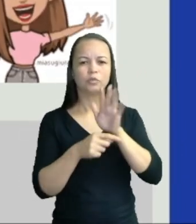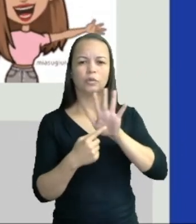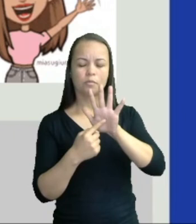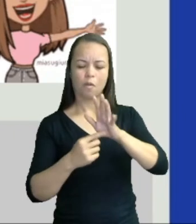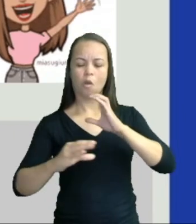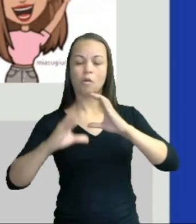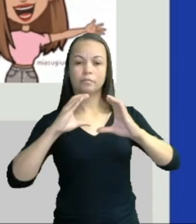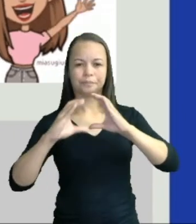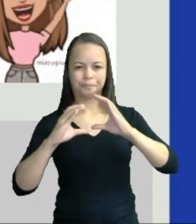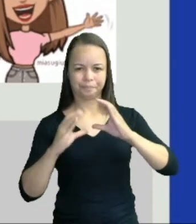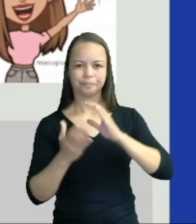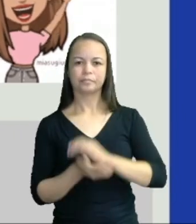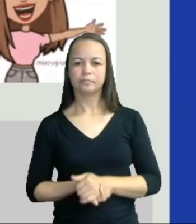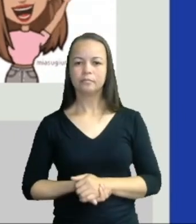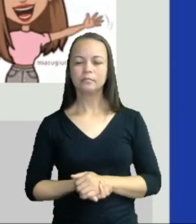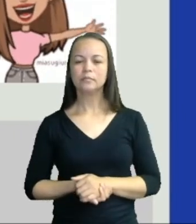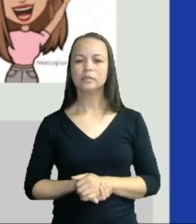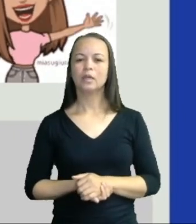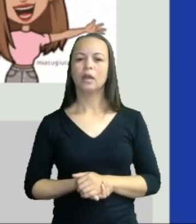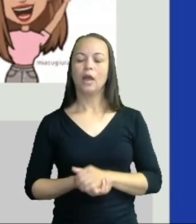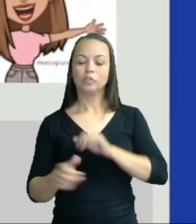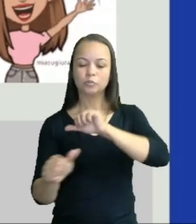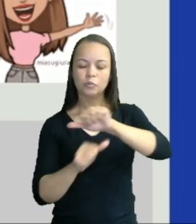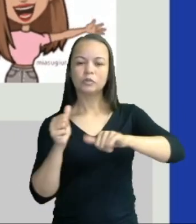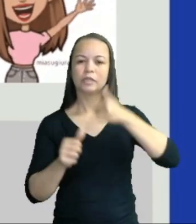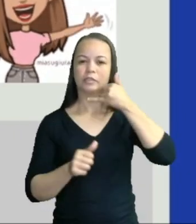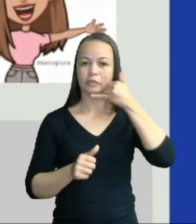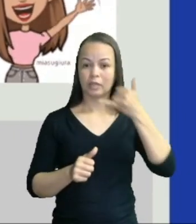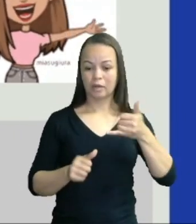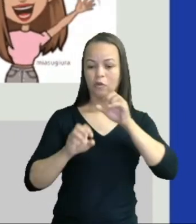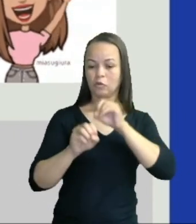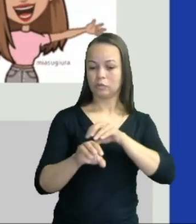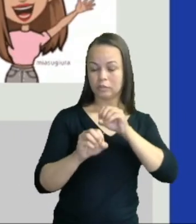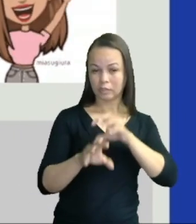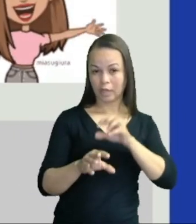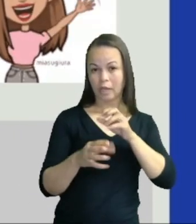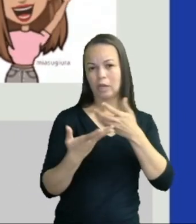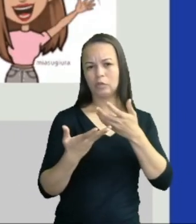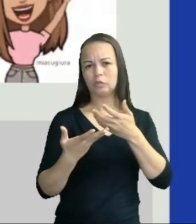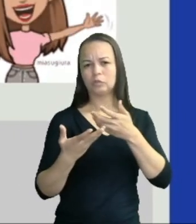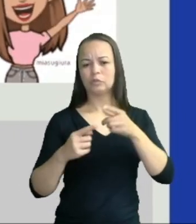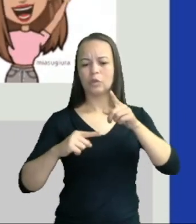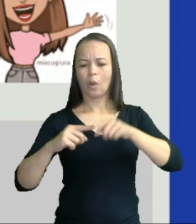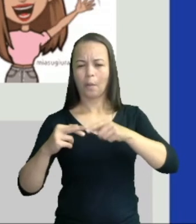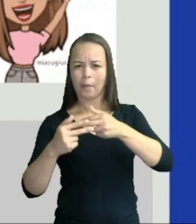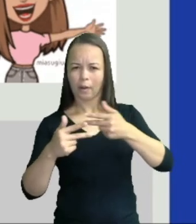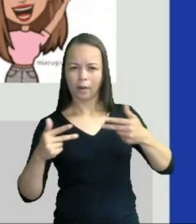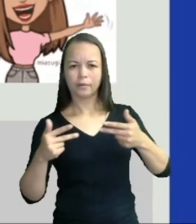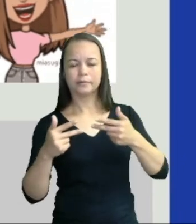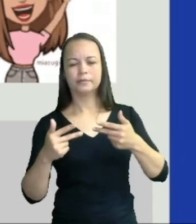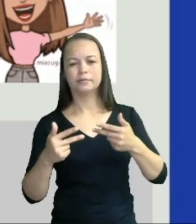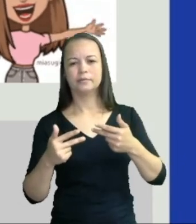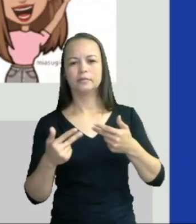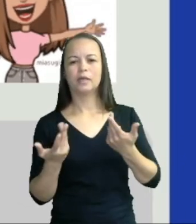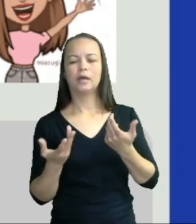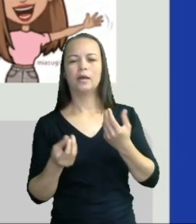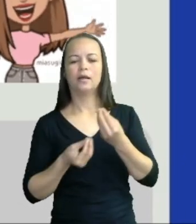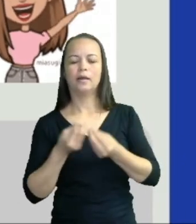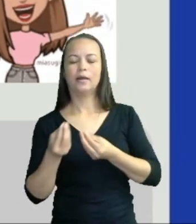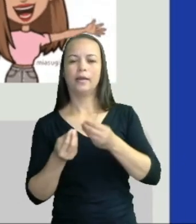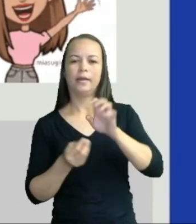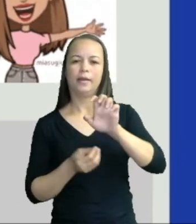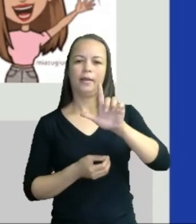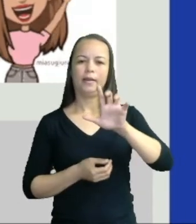Também trouxemos quais os principais tipos de mudança que os objetos do nosso dia a dia sofreram ao longo do tempo,